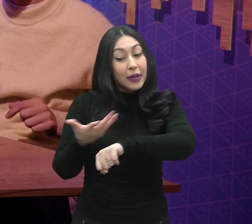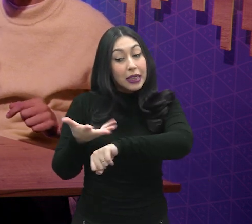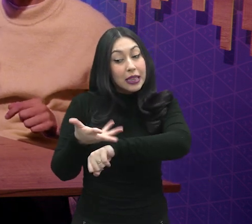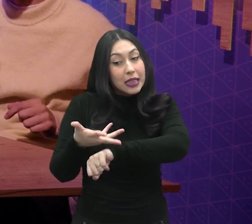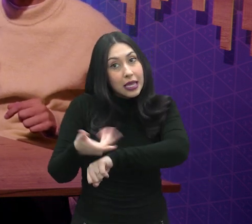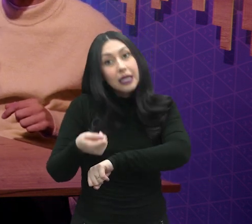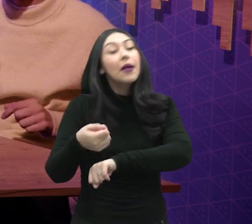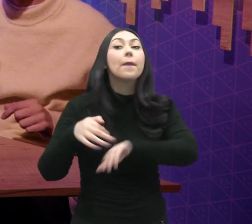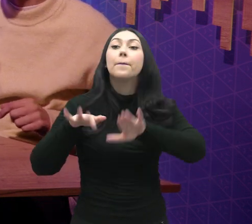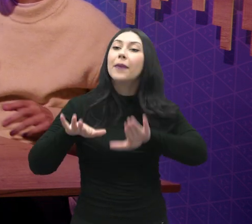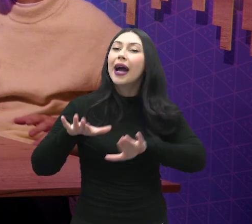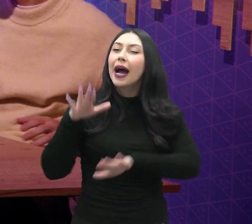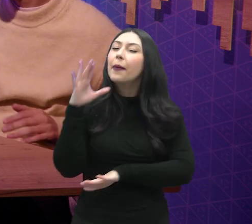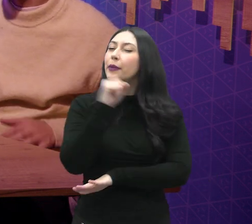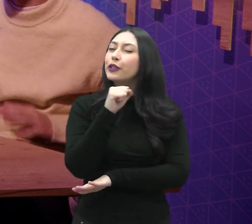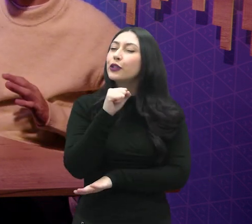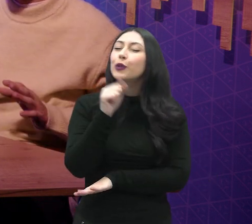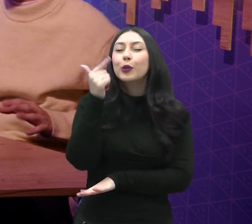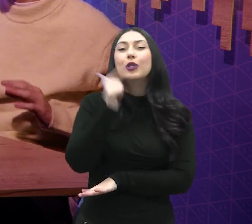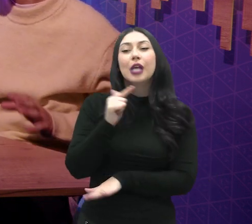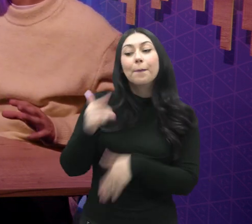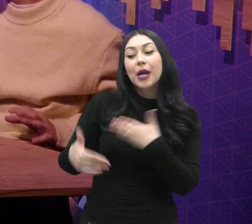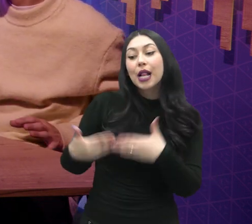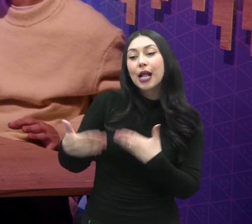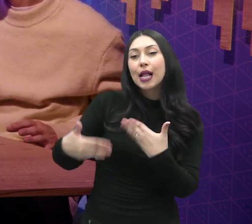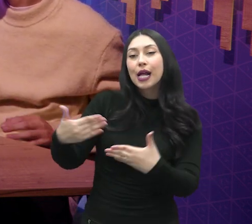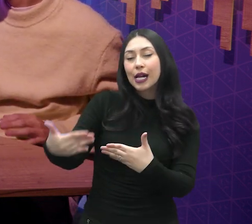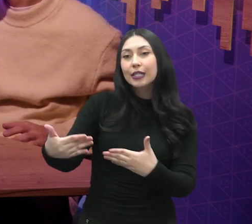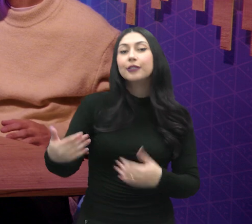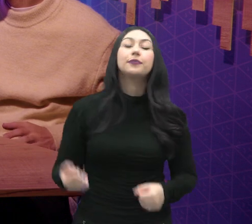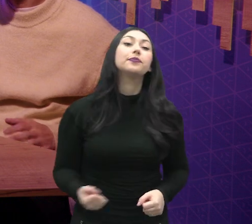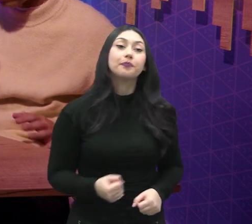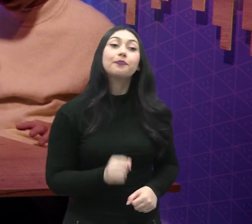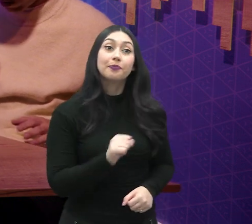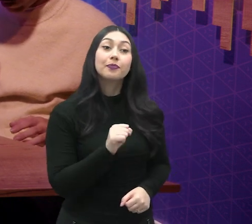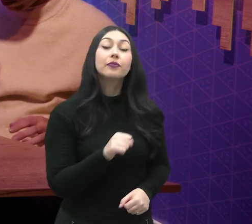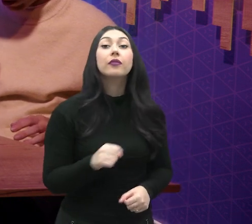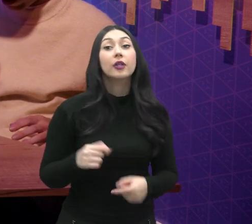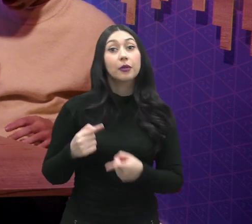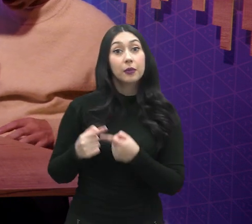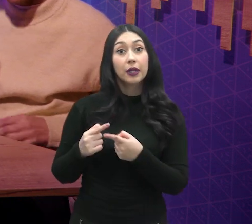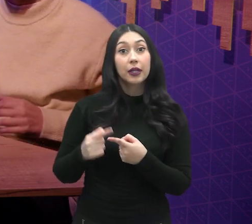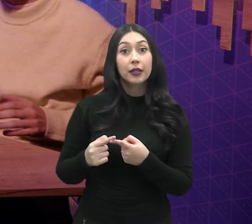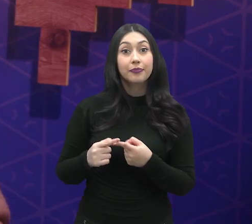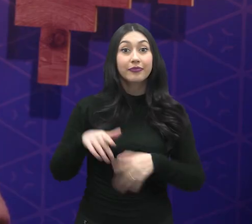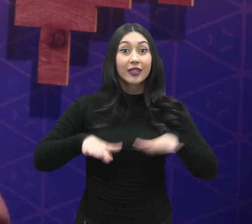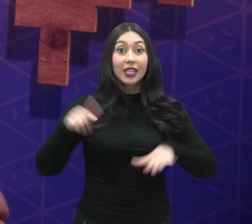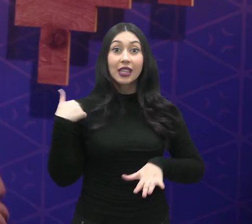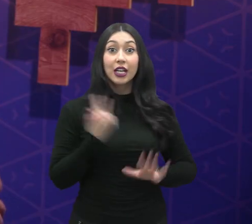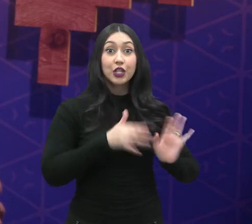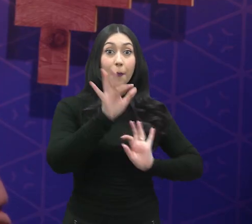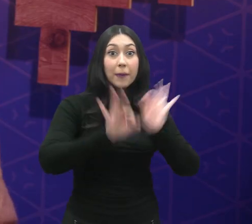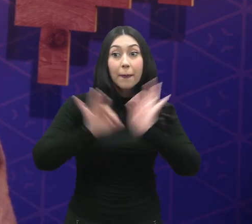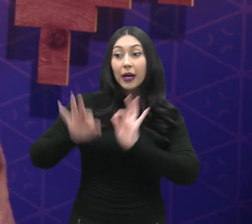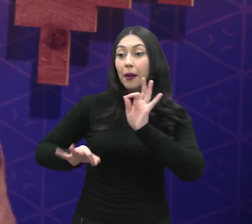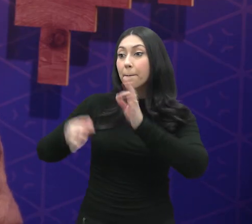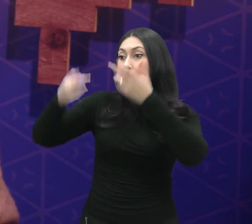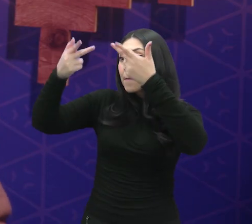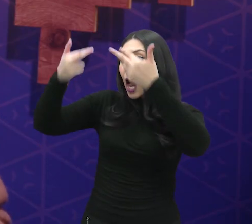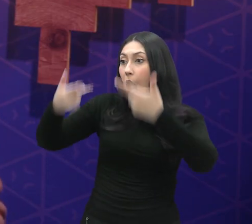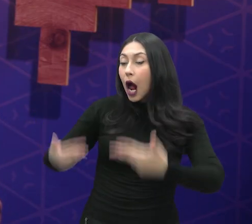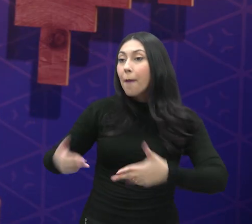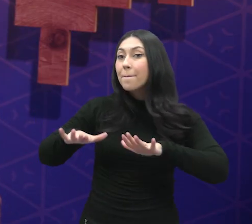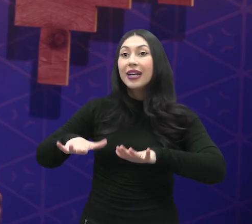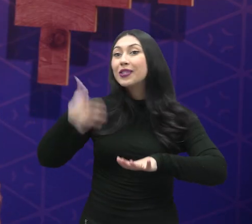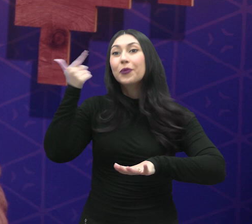pouquinho corrido para esse bloco, mas eu acho que dá pra gente ir adiantando um pouquinho o assunto, né? Tá certo. Porque às vezes a gente prepara tantas coisas para vocês e a